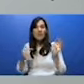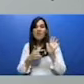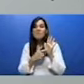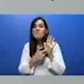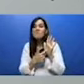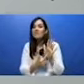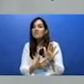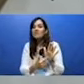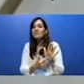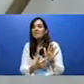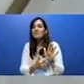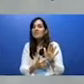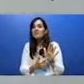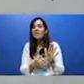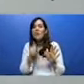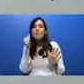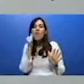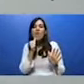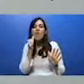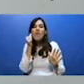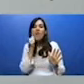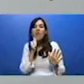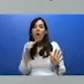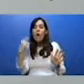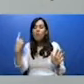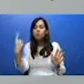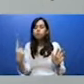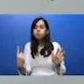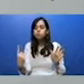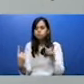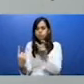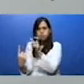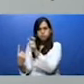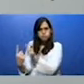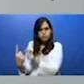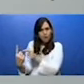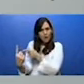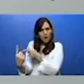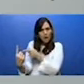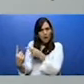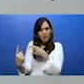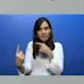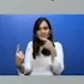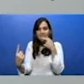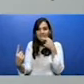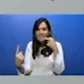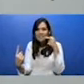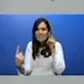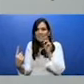Representa uma mulher com um sorriso tímido,